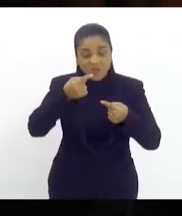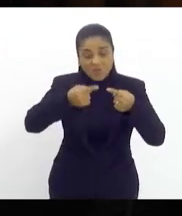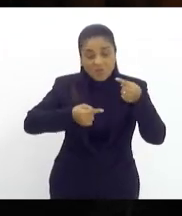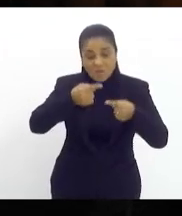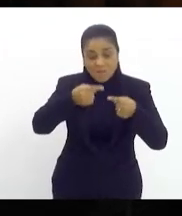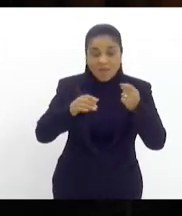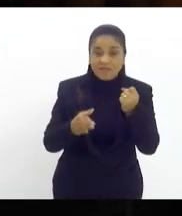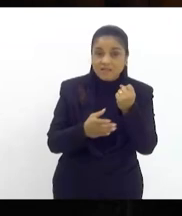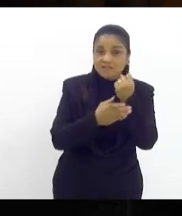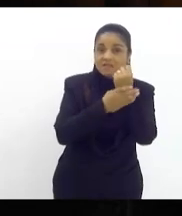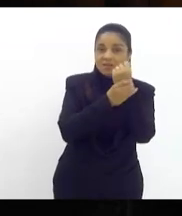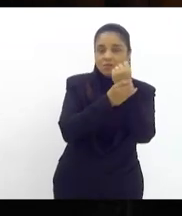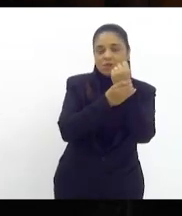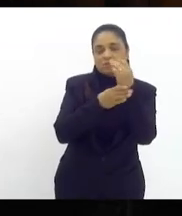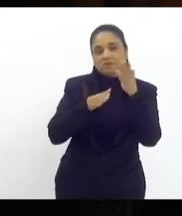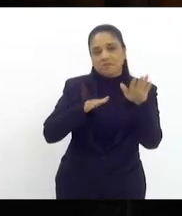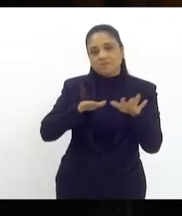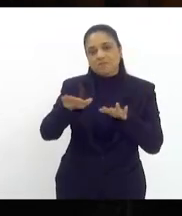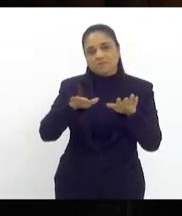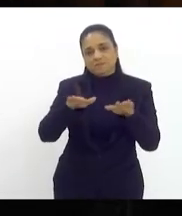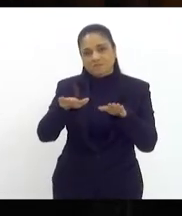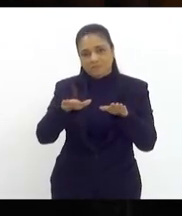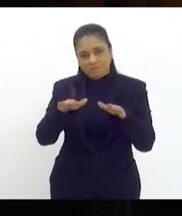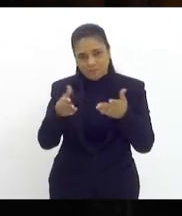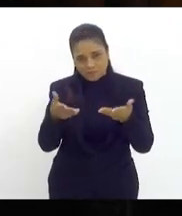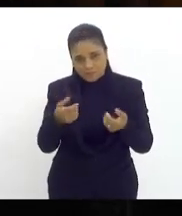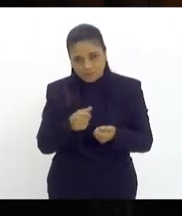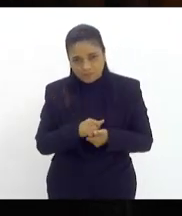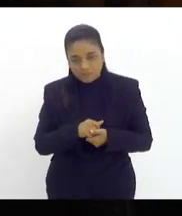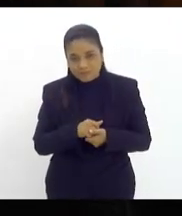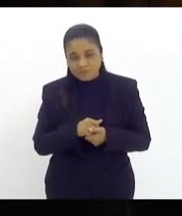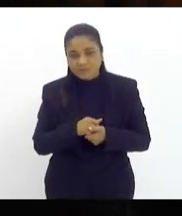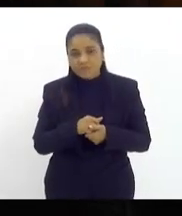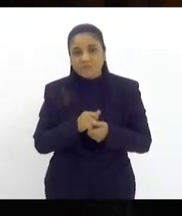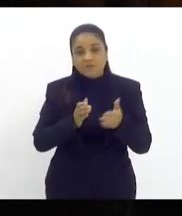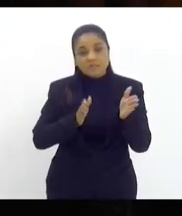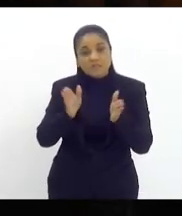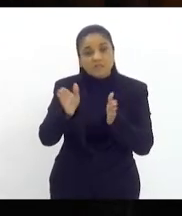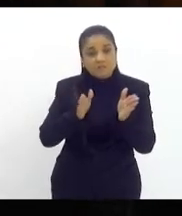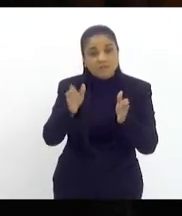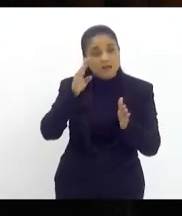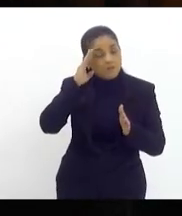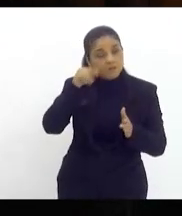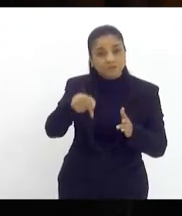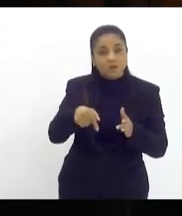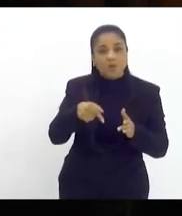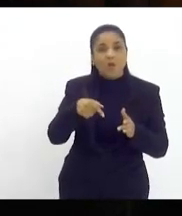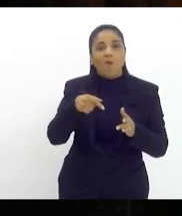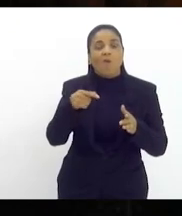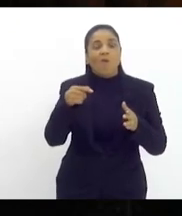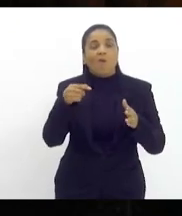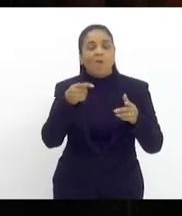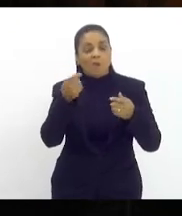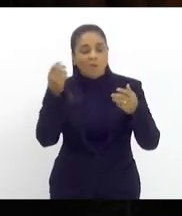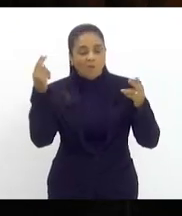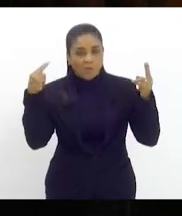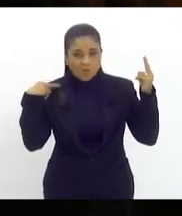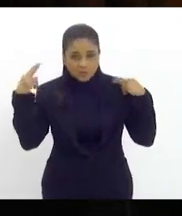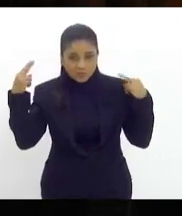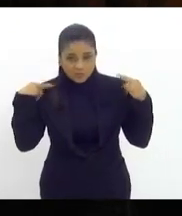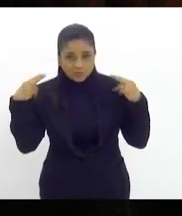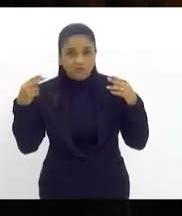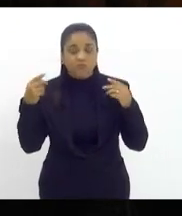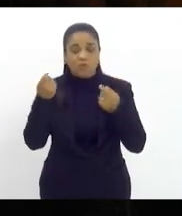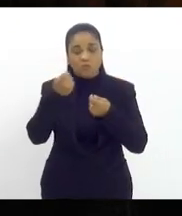da segurança e da acessibilidade o cobrador é trabalhador que além de receber a tarifa no